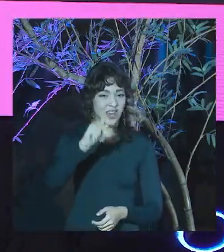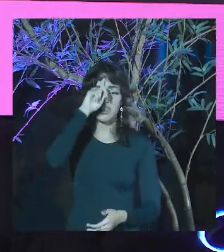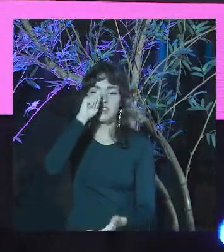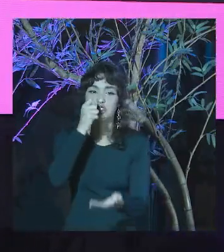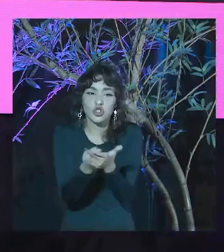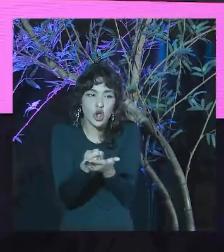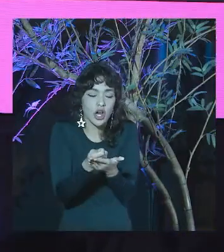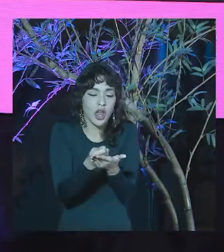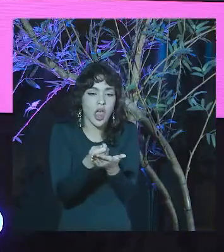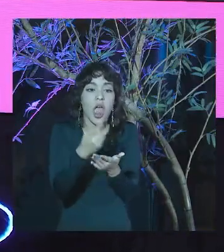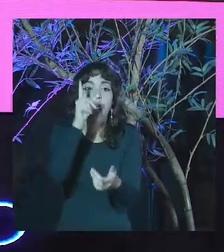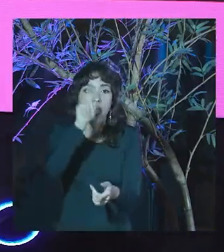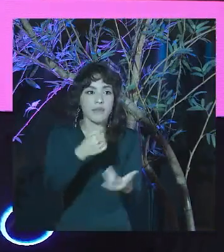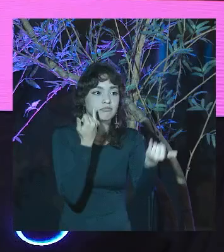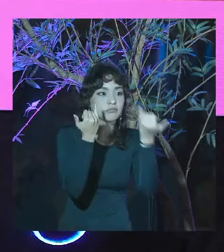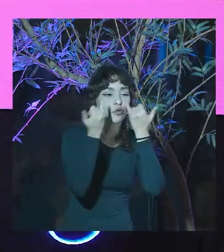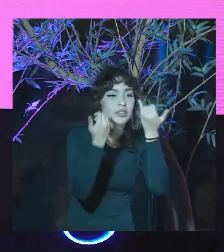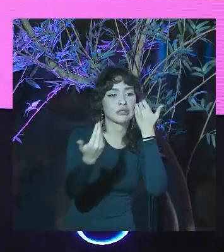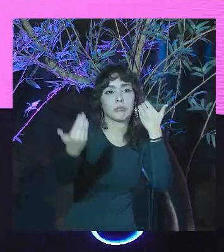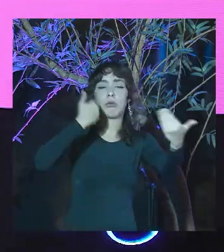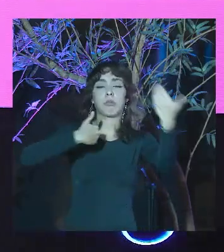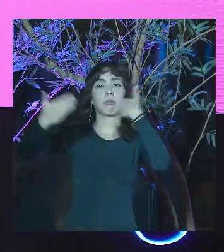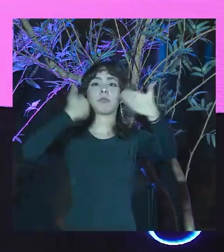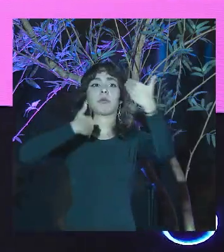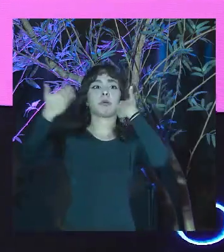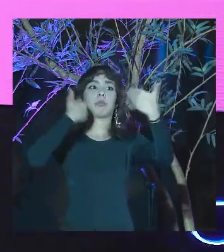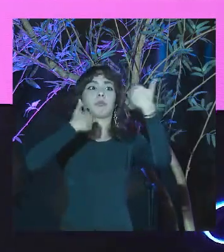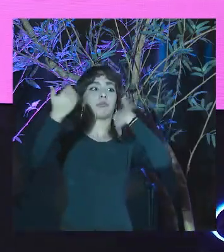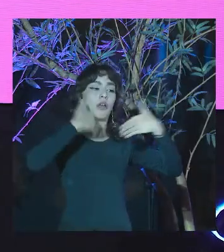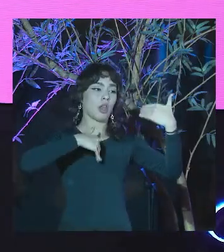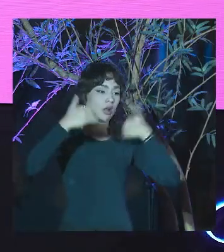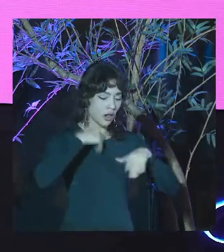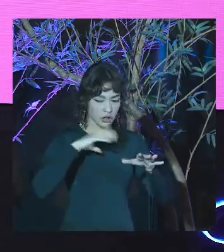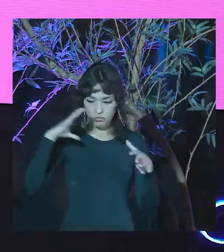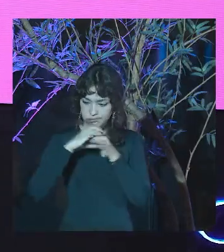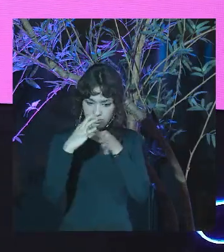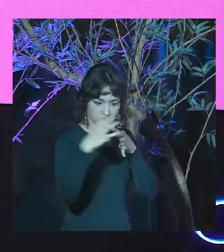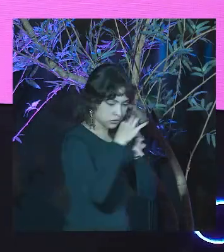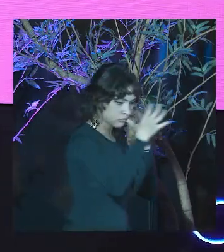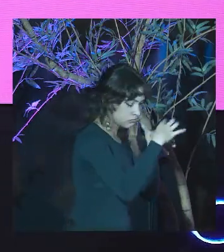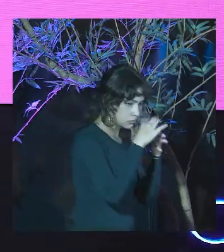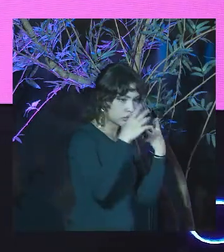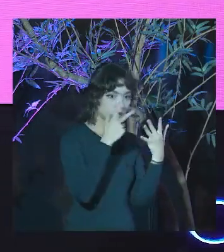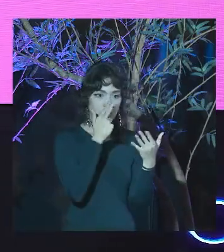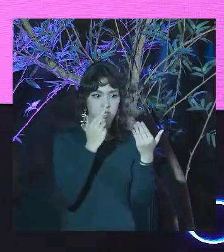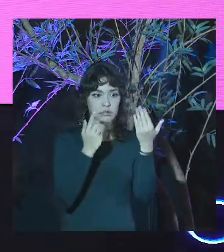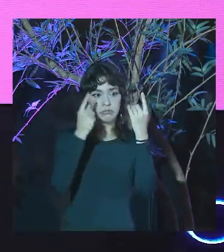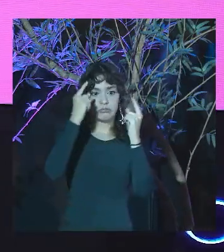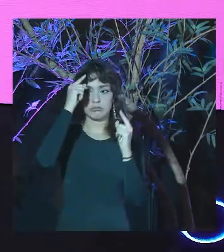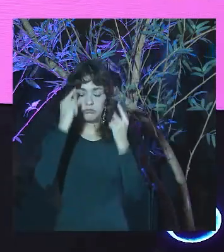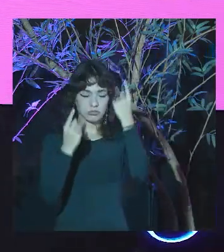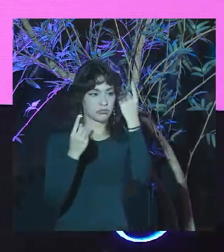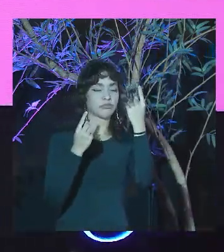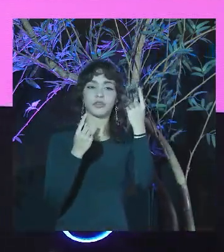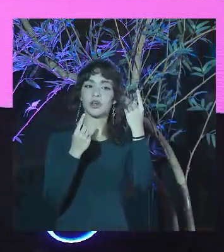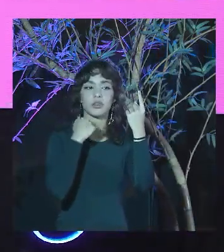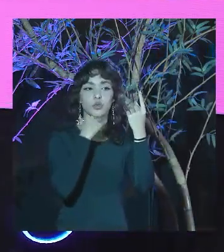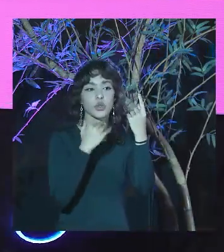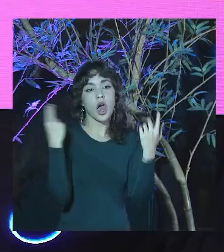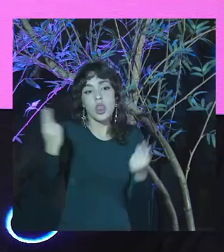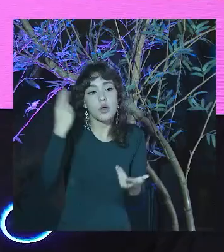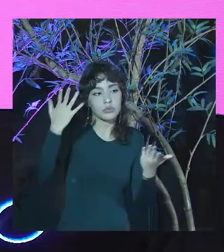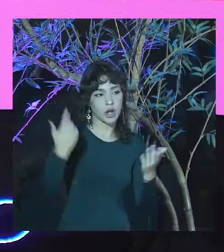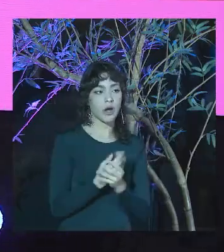tem tanta informação, mas por causa de tanta informação e tantas conexões, a gente acaba travando no processo decisório. Querem ver um